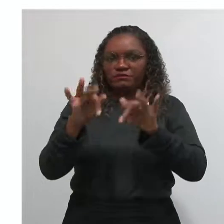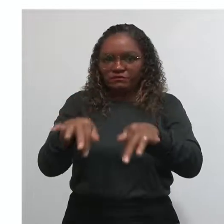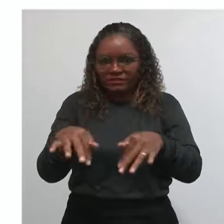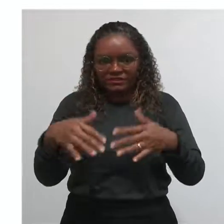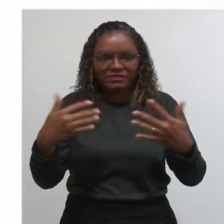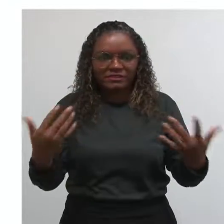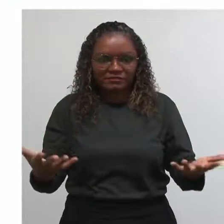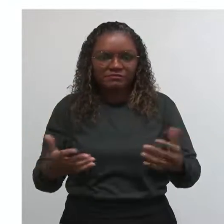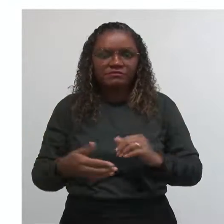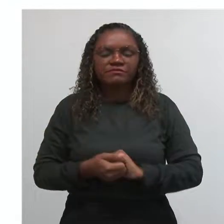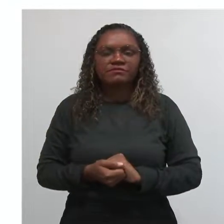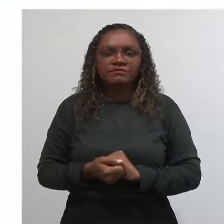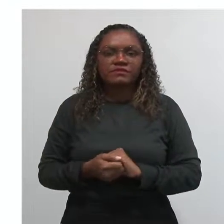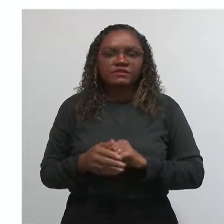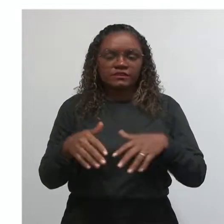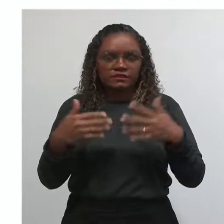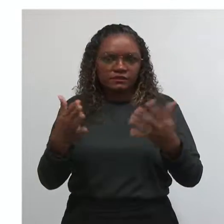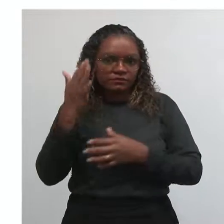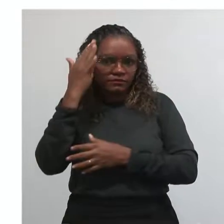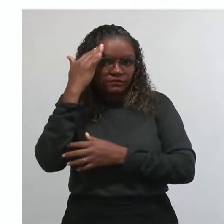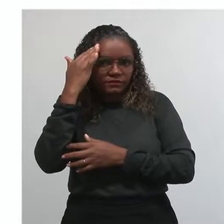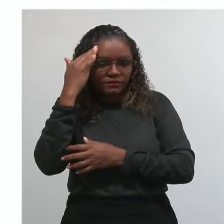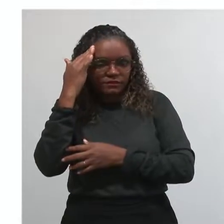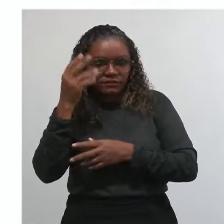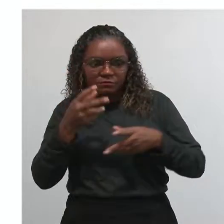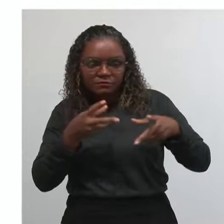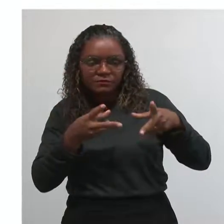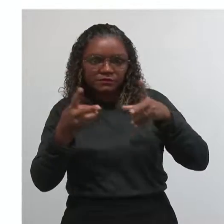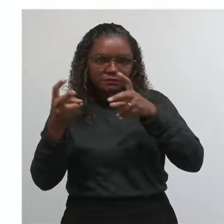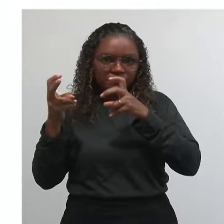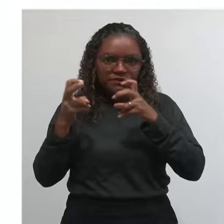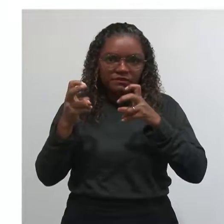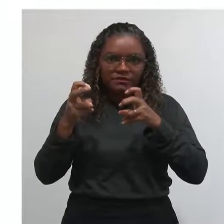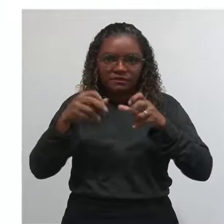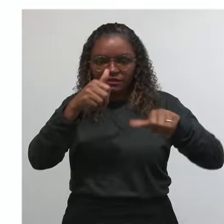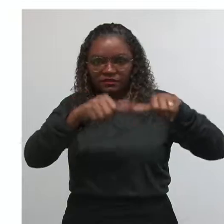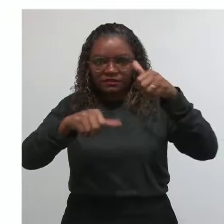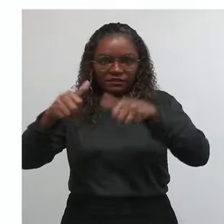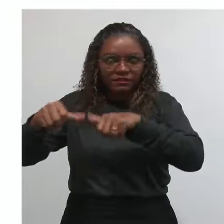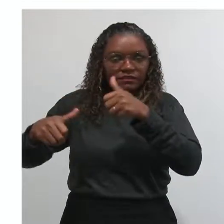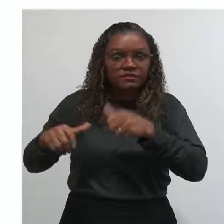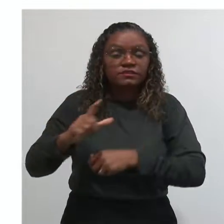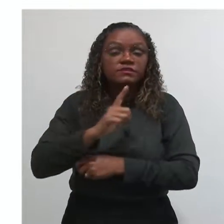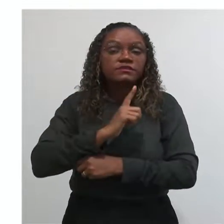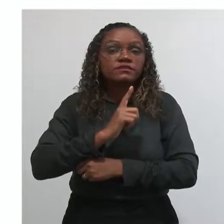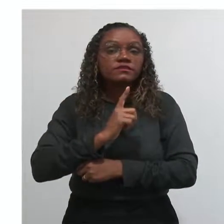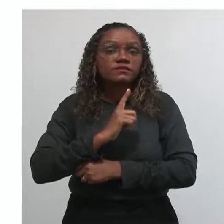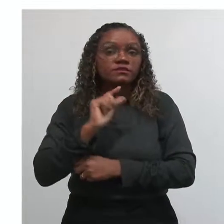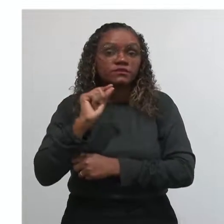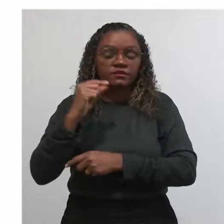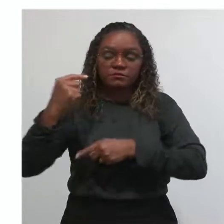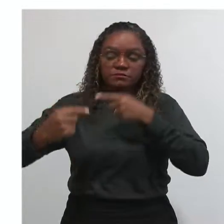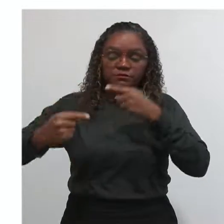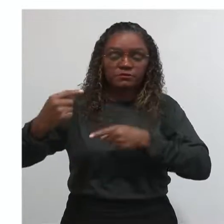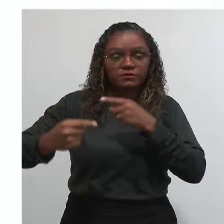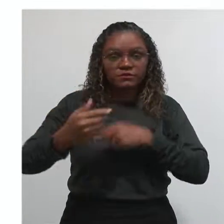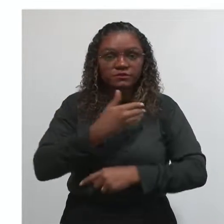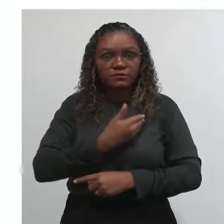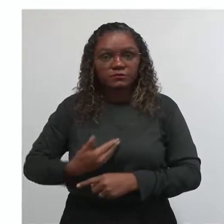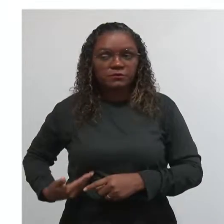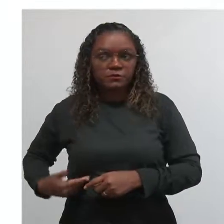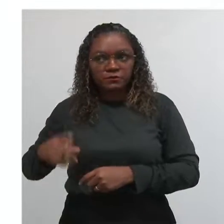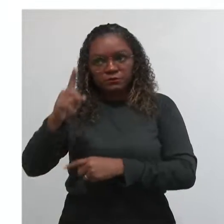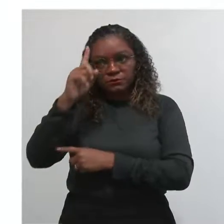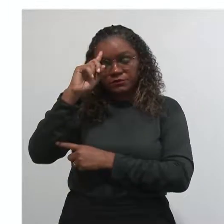dessa visão, né, de análise, desse ângulo a partir do ciclo, as políticas públicas no dia a dia e o processo político decisório no